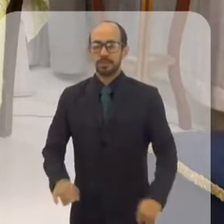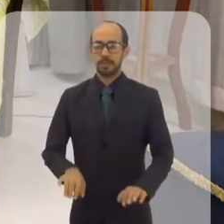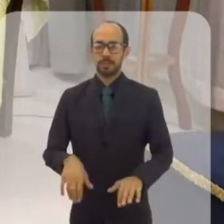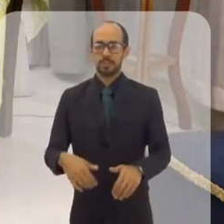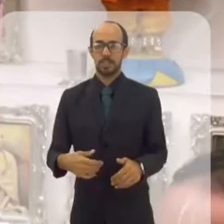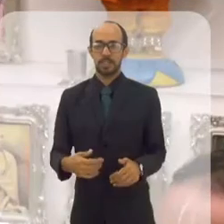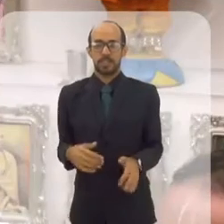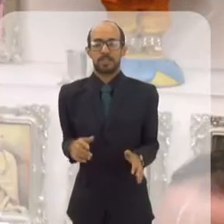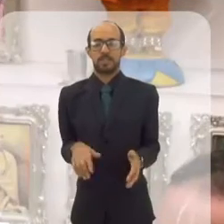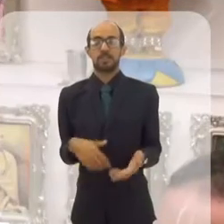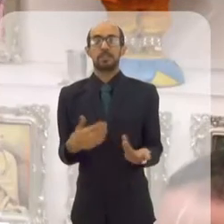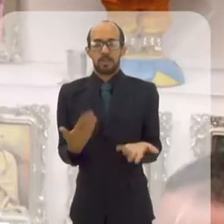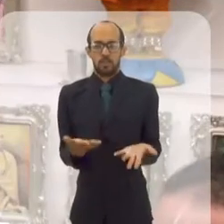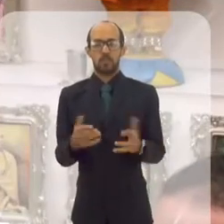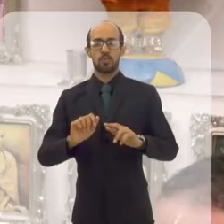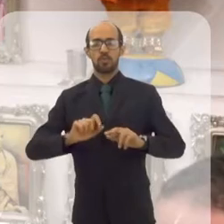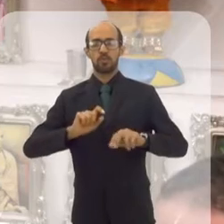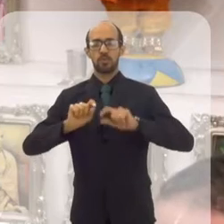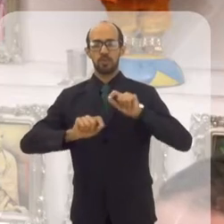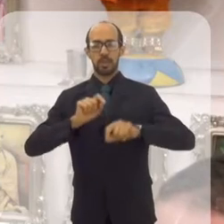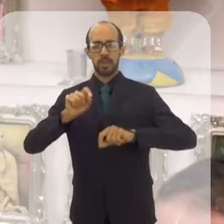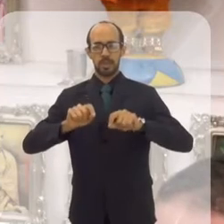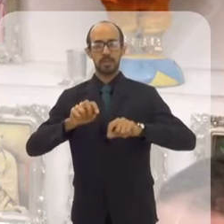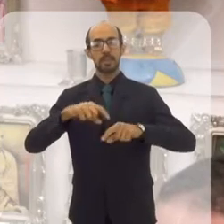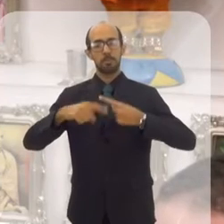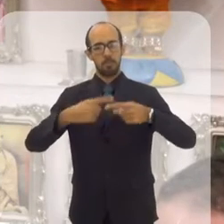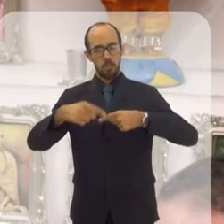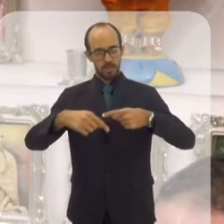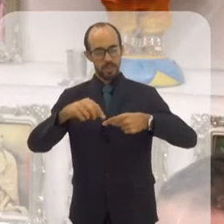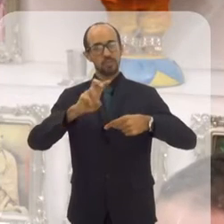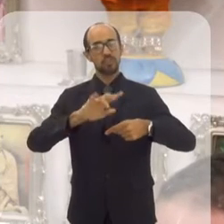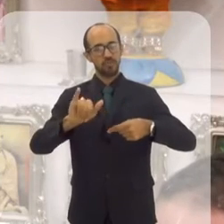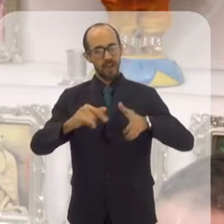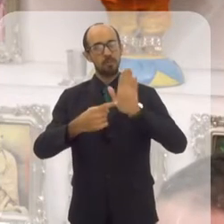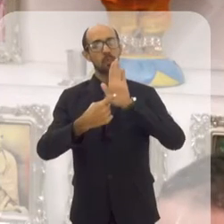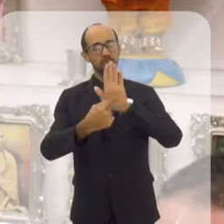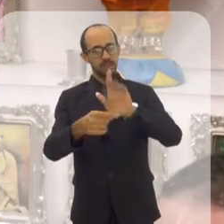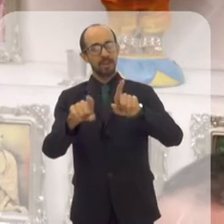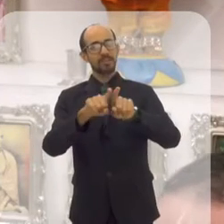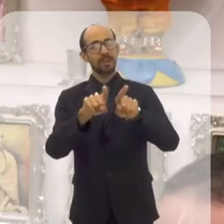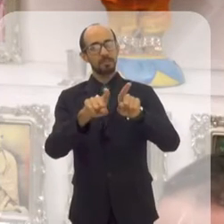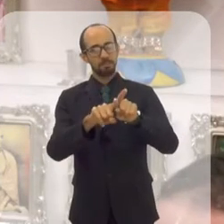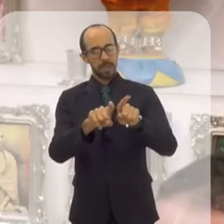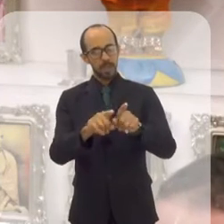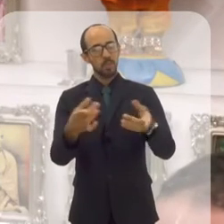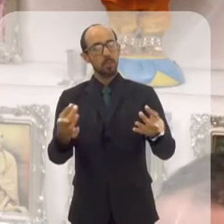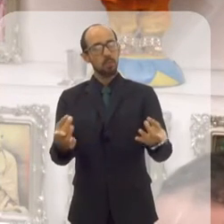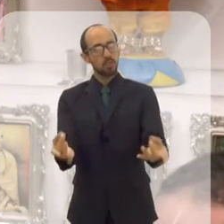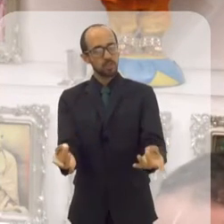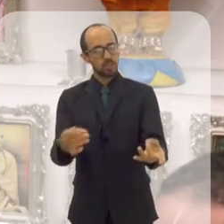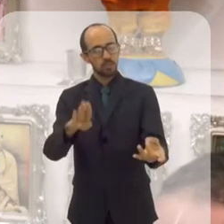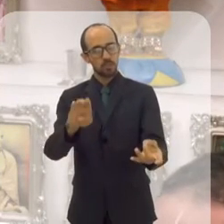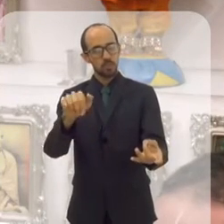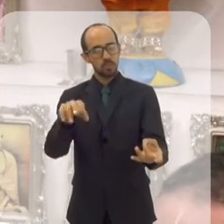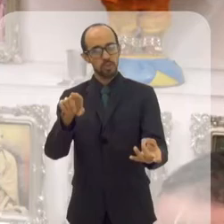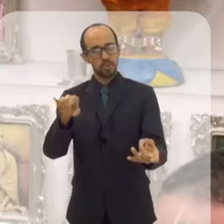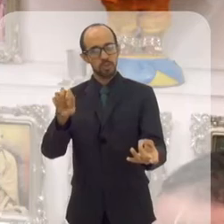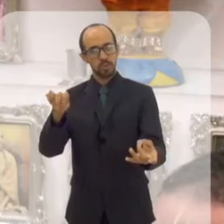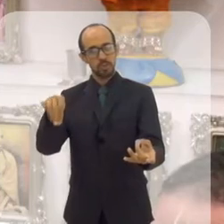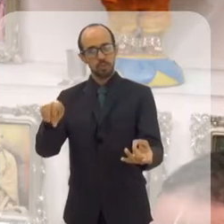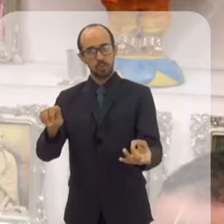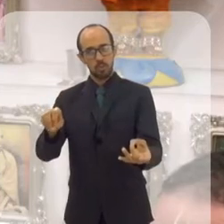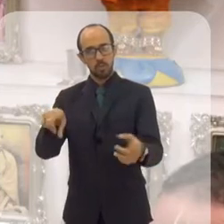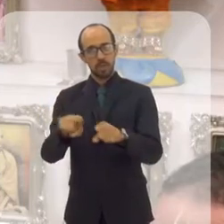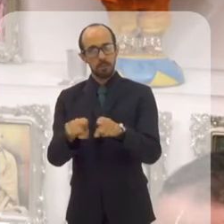para o yoga budista que nós vamos mostrar um programa a frente e para os que são